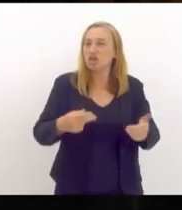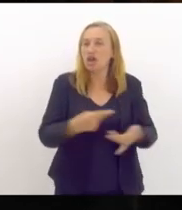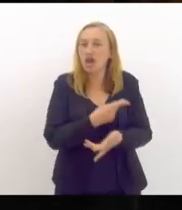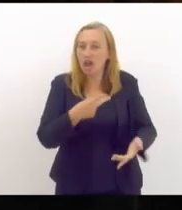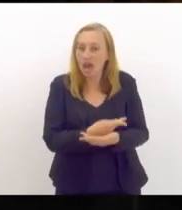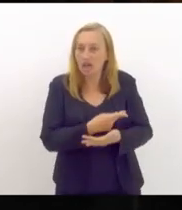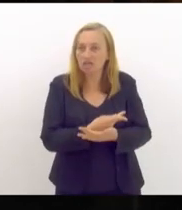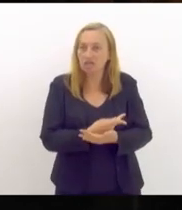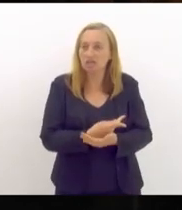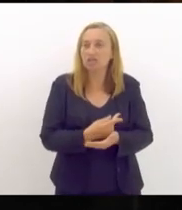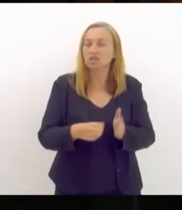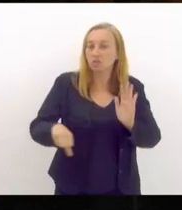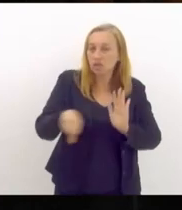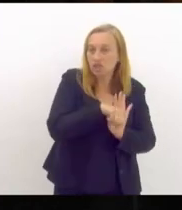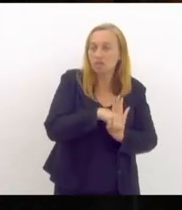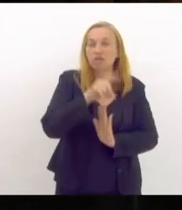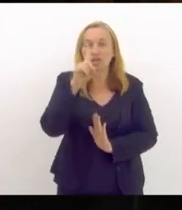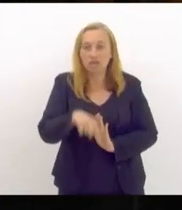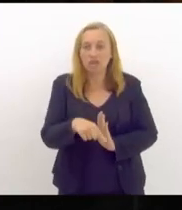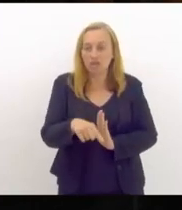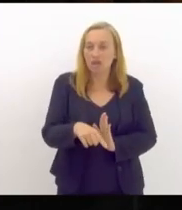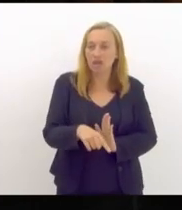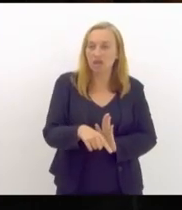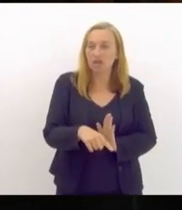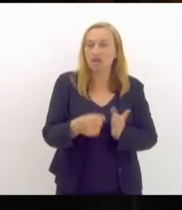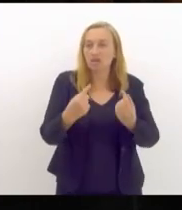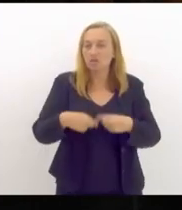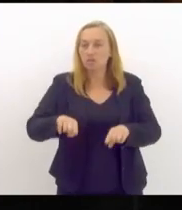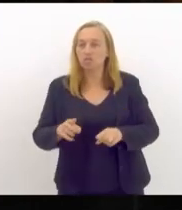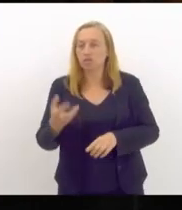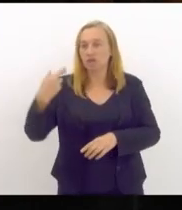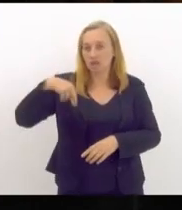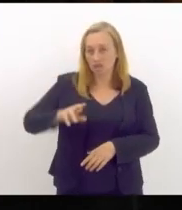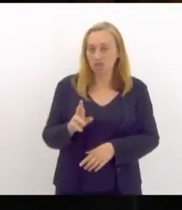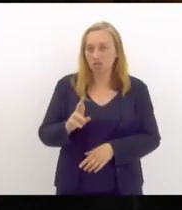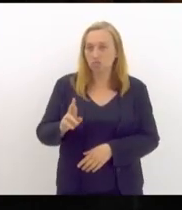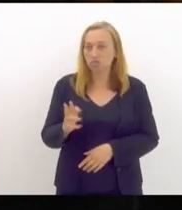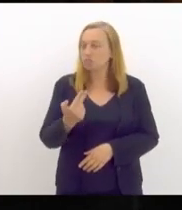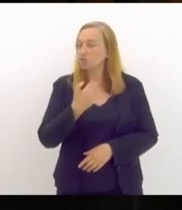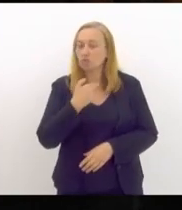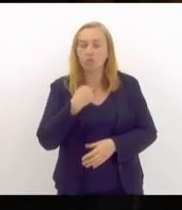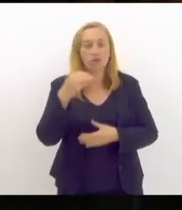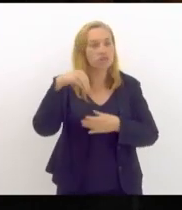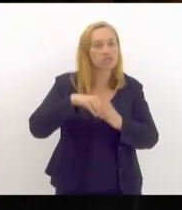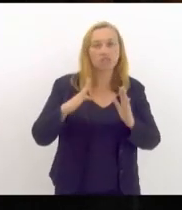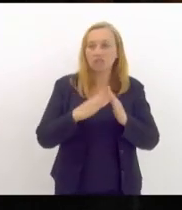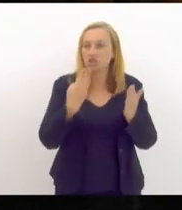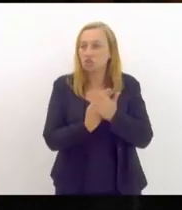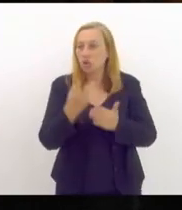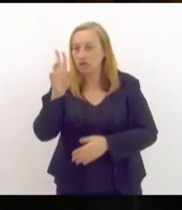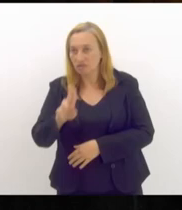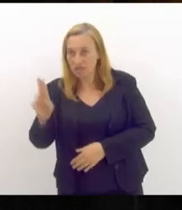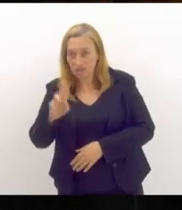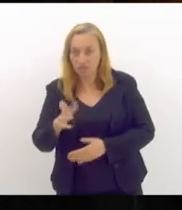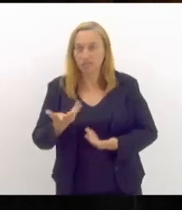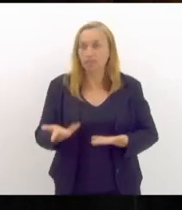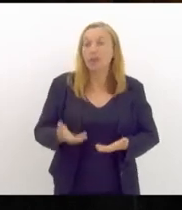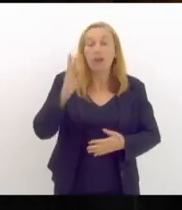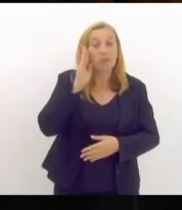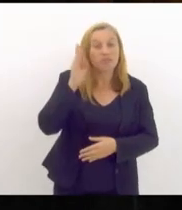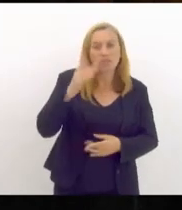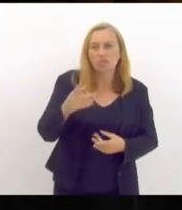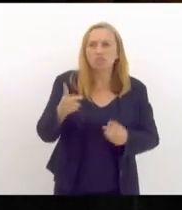desse crime que é essa intolerância religiosa dentro das escolas dentro das Universidades principalmente